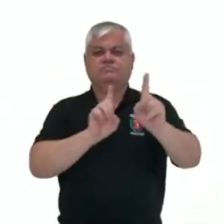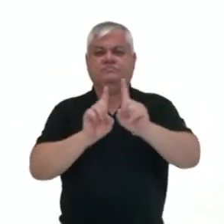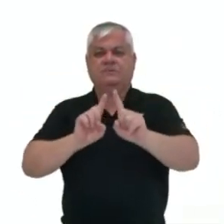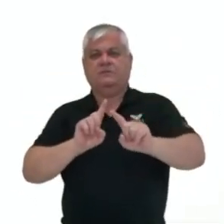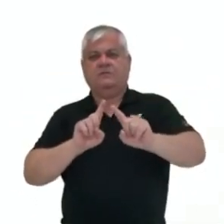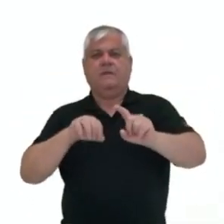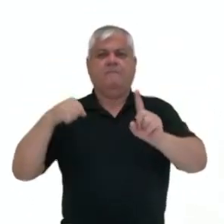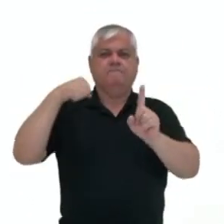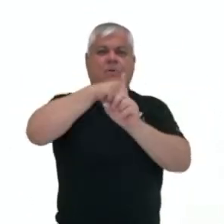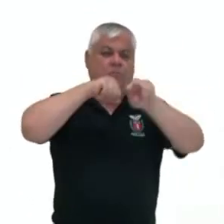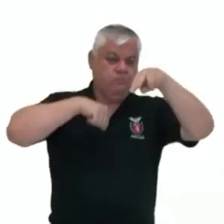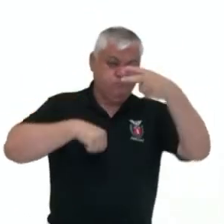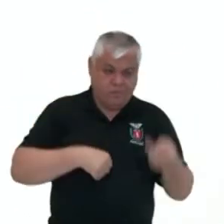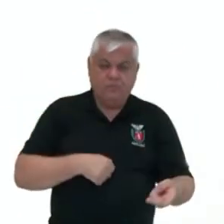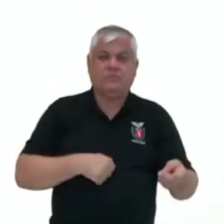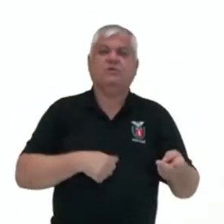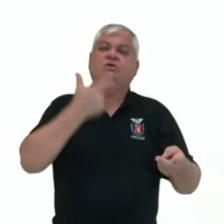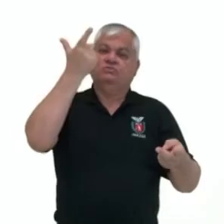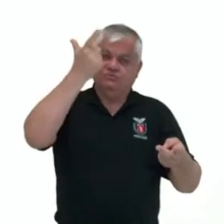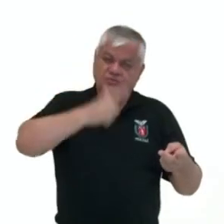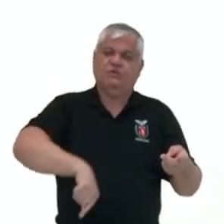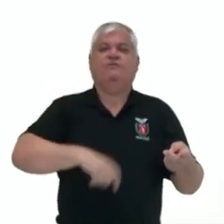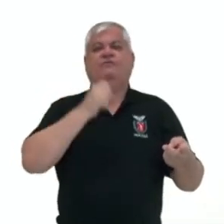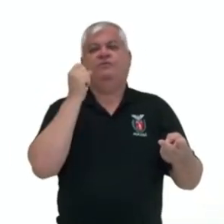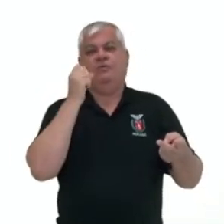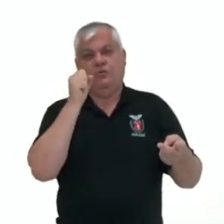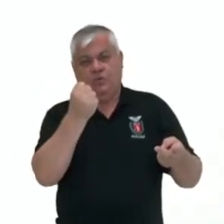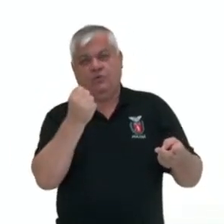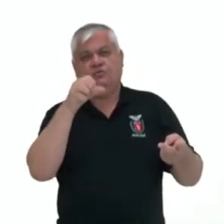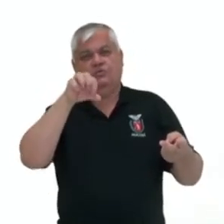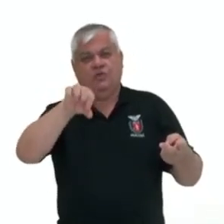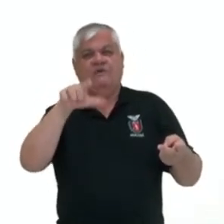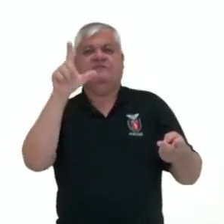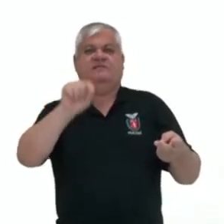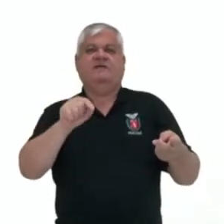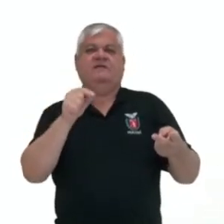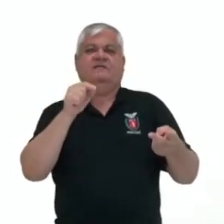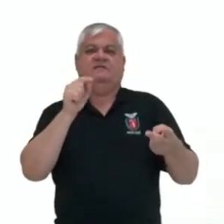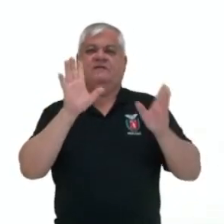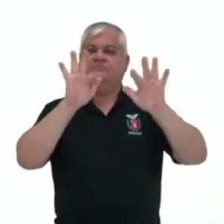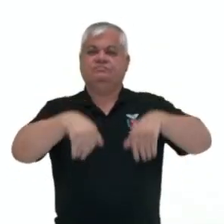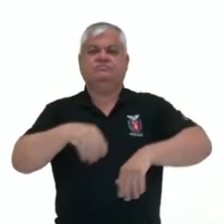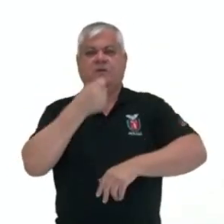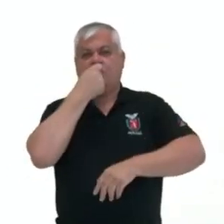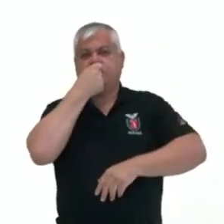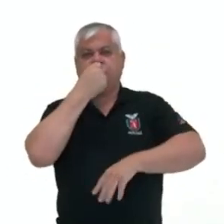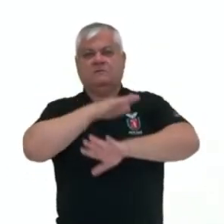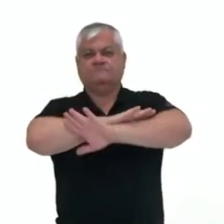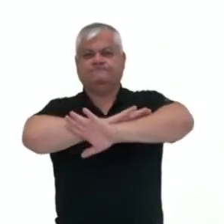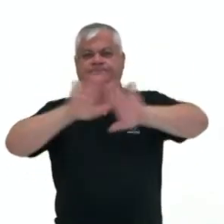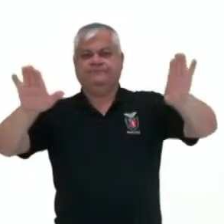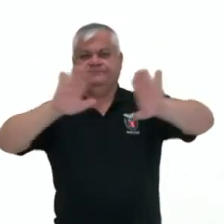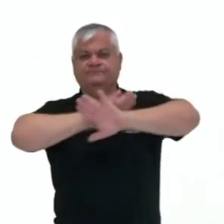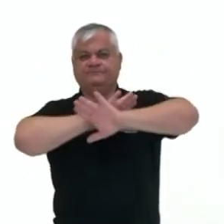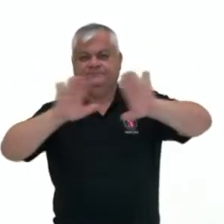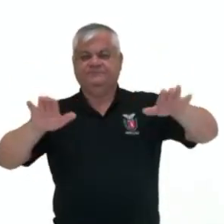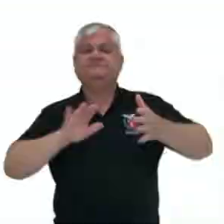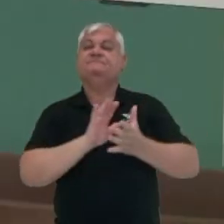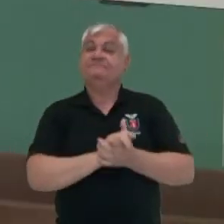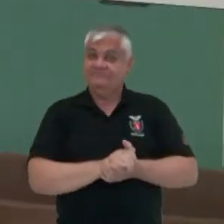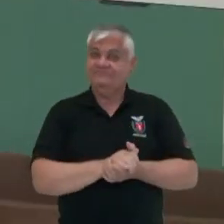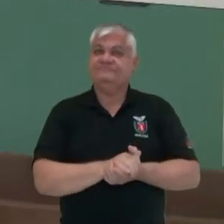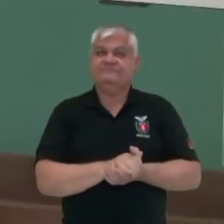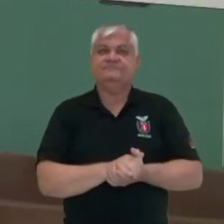cair novamente, aí você conta a partir do 8, 9, 10 e acaba a luta. Tá? Não conta de novo 1, 2, 3, então tem essa